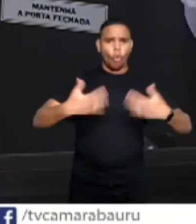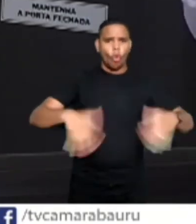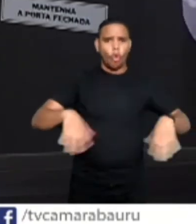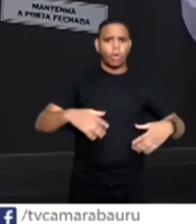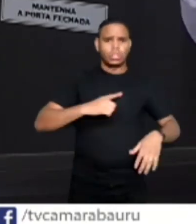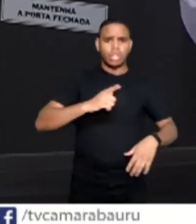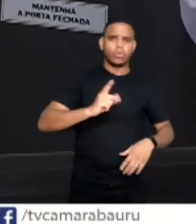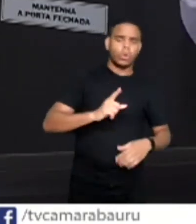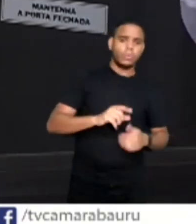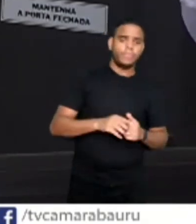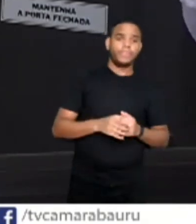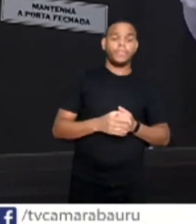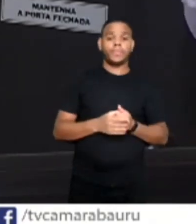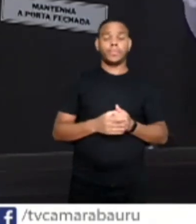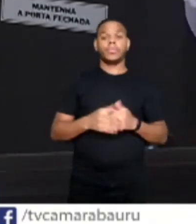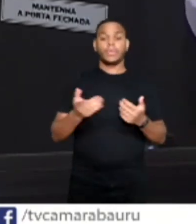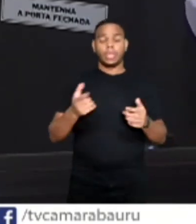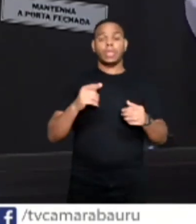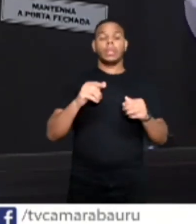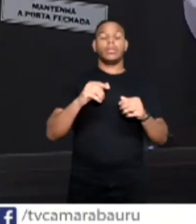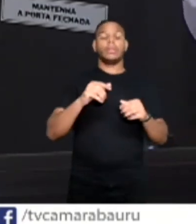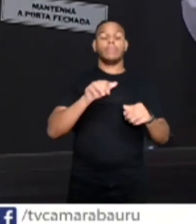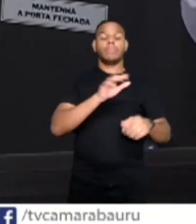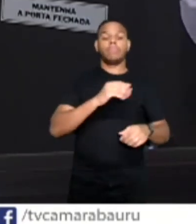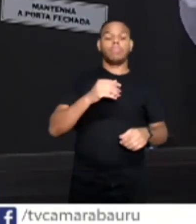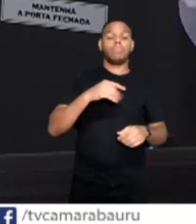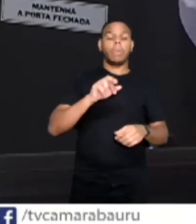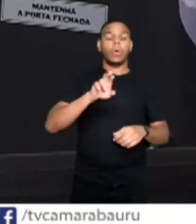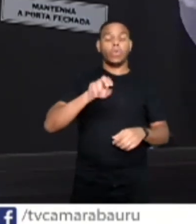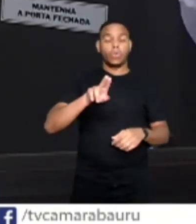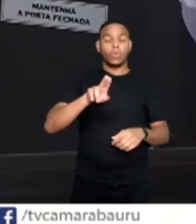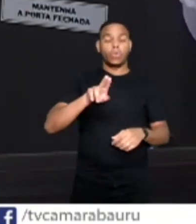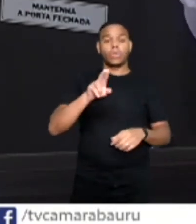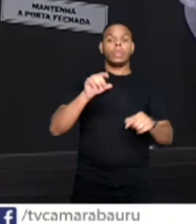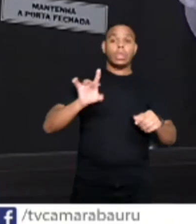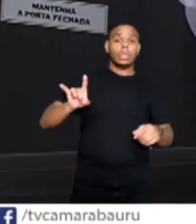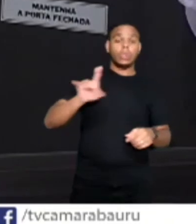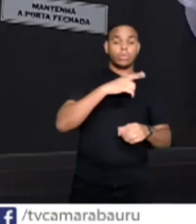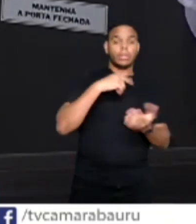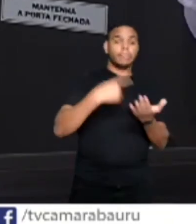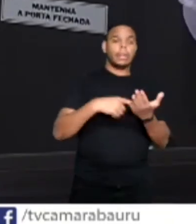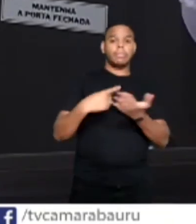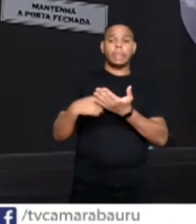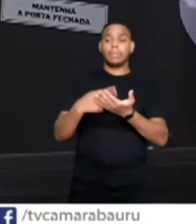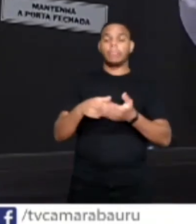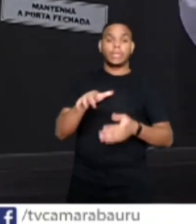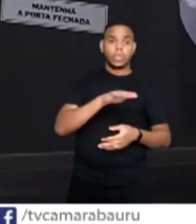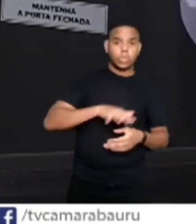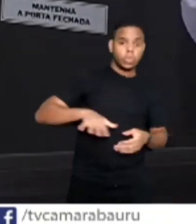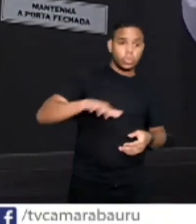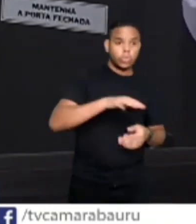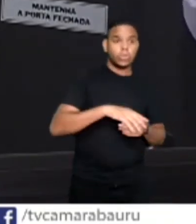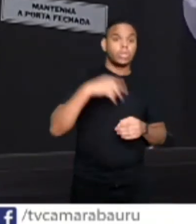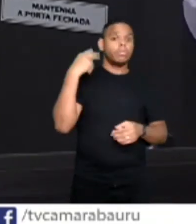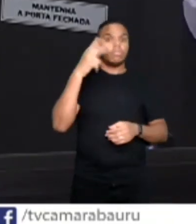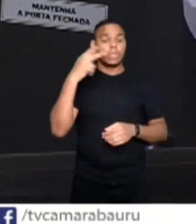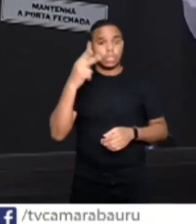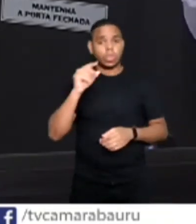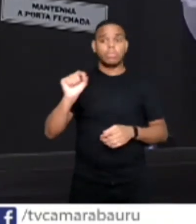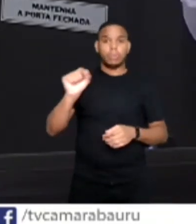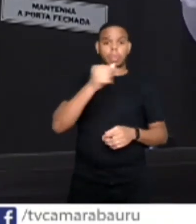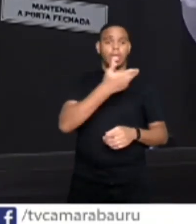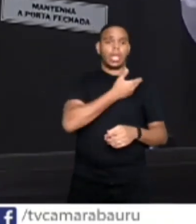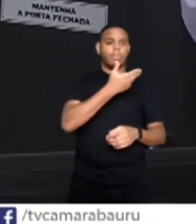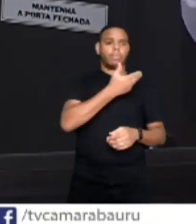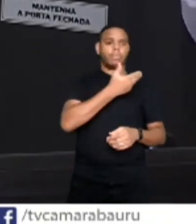Em nome de Bauru e região, é ao lado de cada um de vocês que aqui estão, vereadores, vereadores, amigos e amigas que aqui